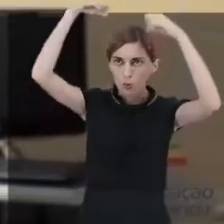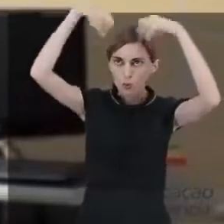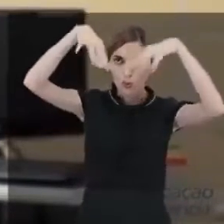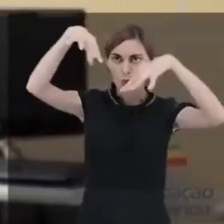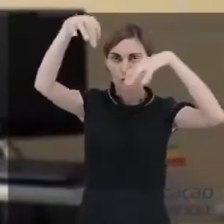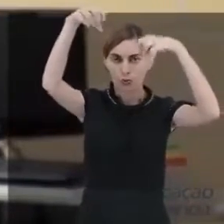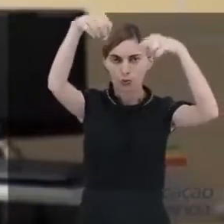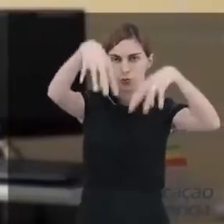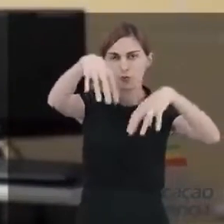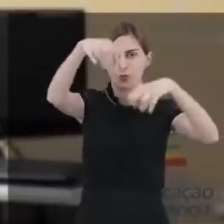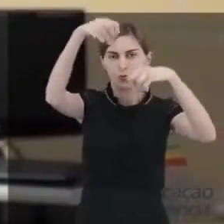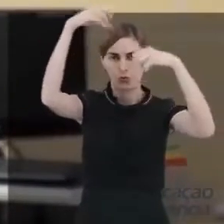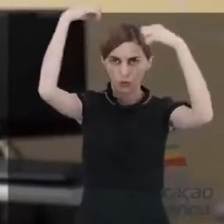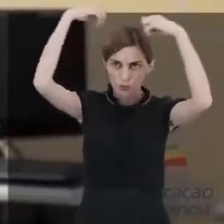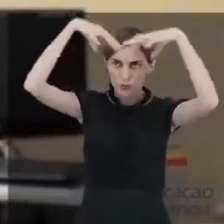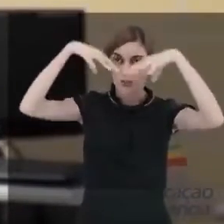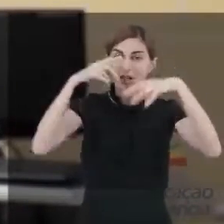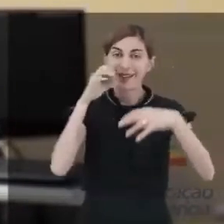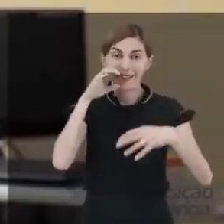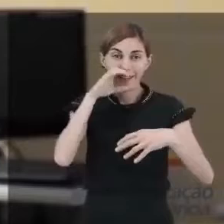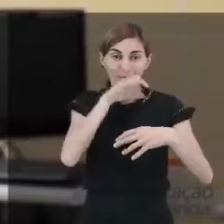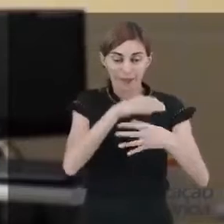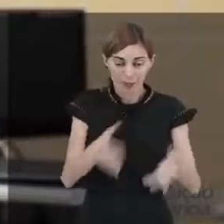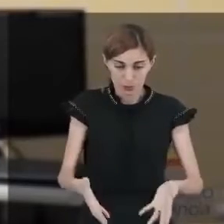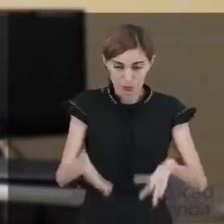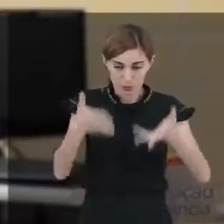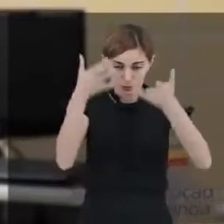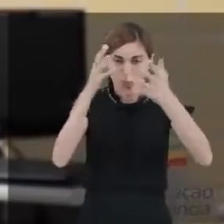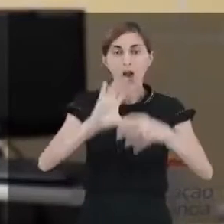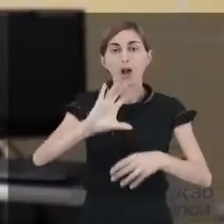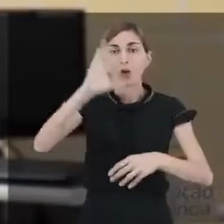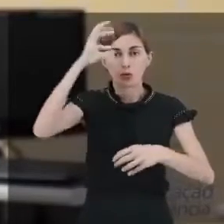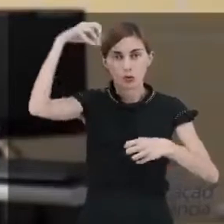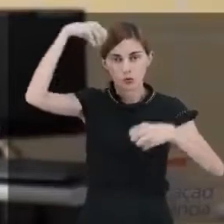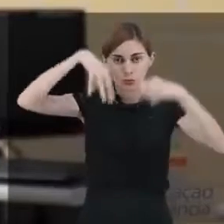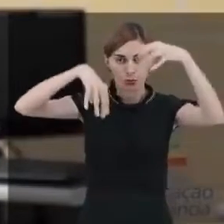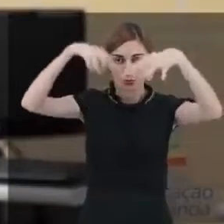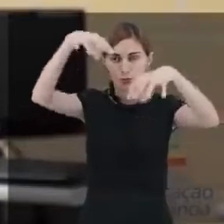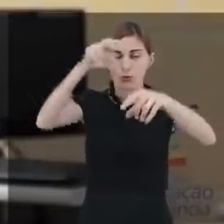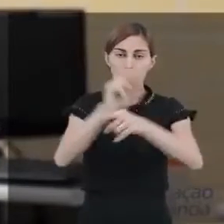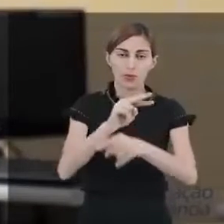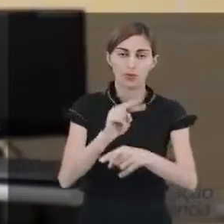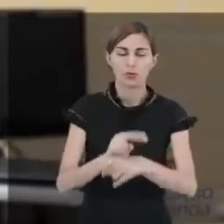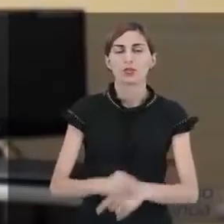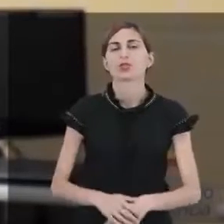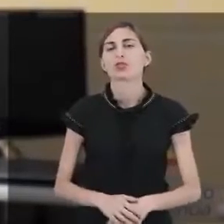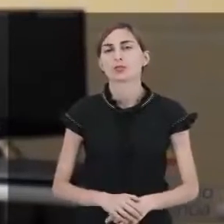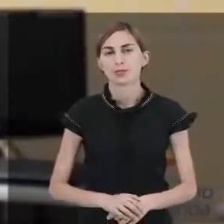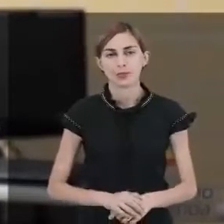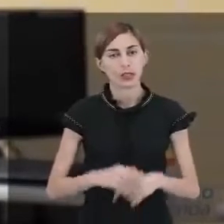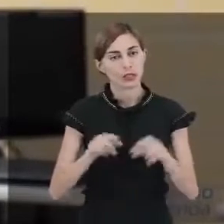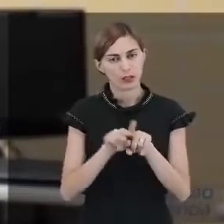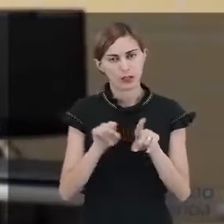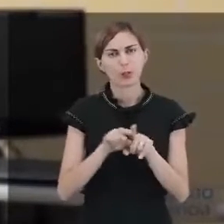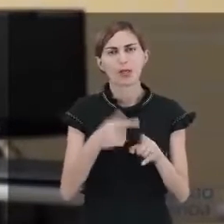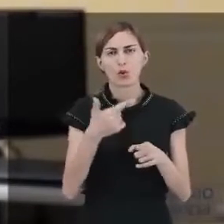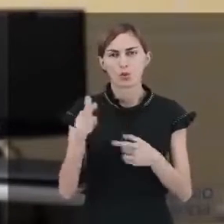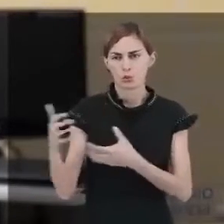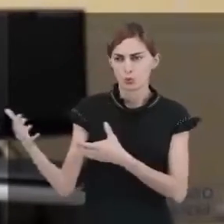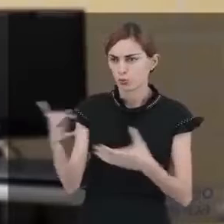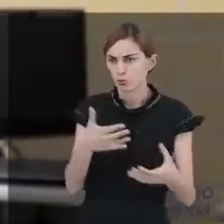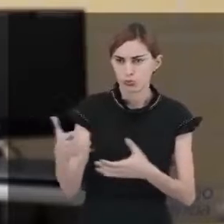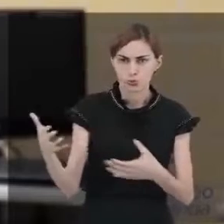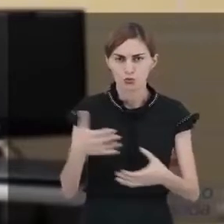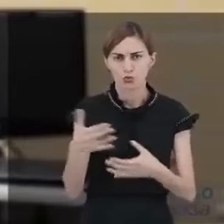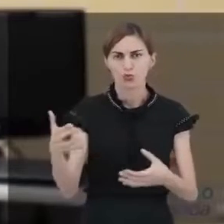um chuveiro sobre a área protegida, sobre os materiais que estão na área protegida. Chama-se sprinkler. E os extintores? Os